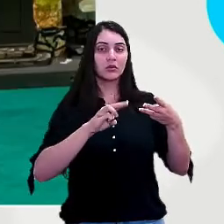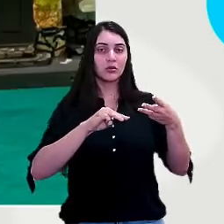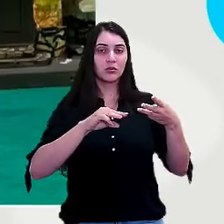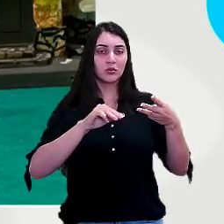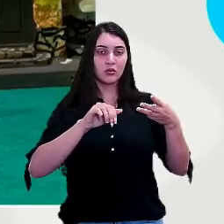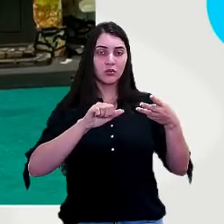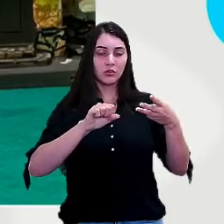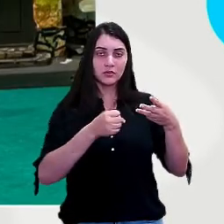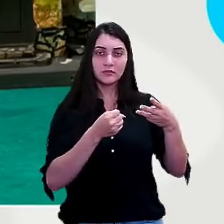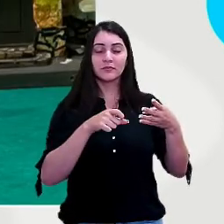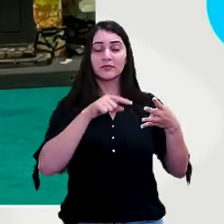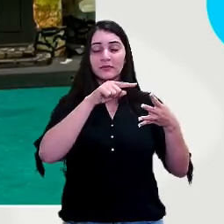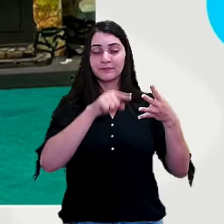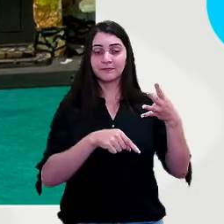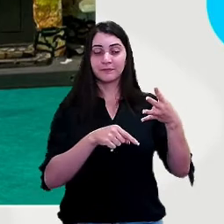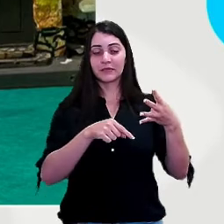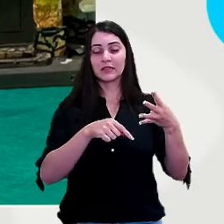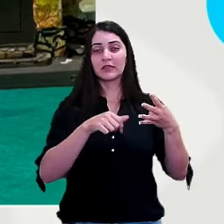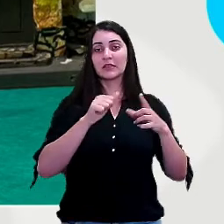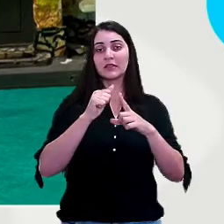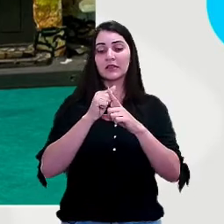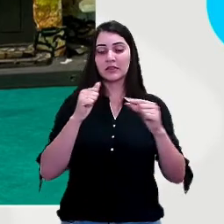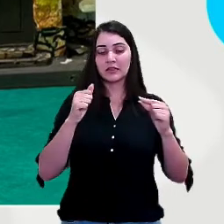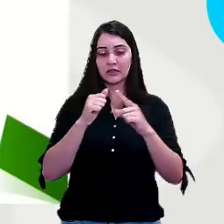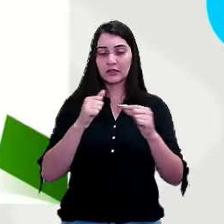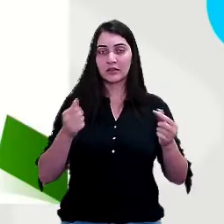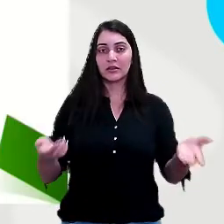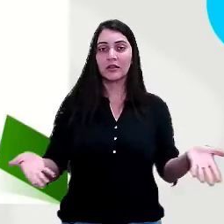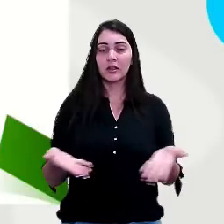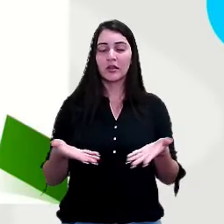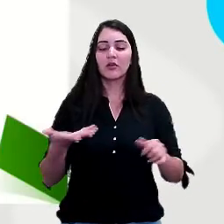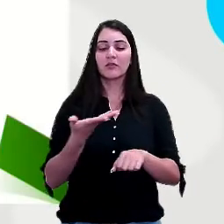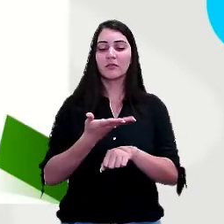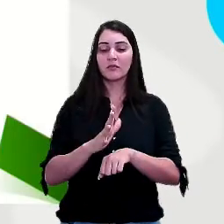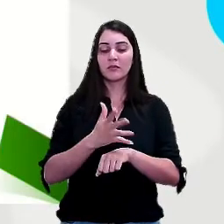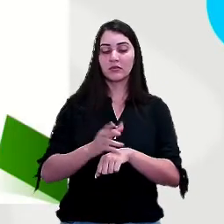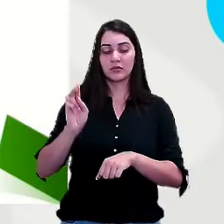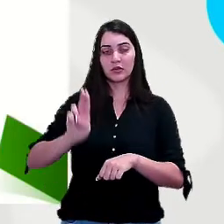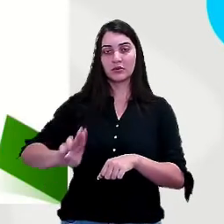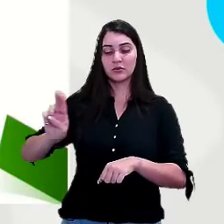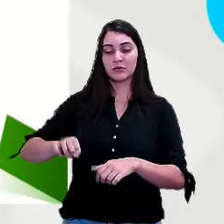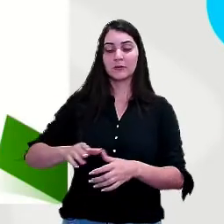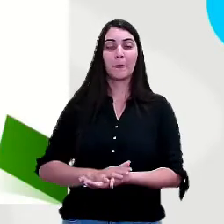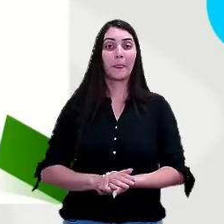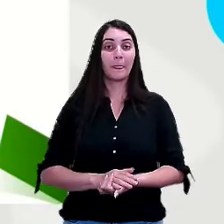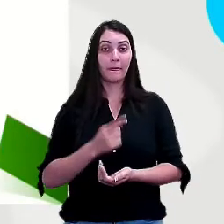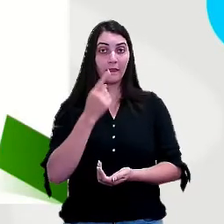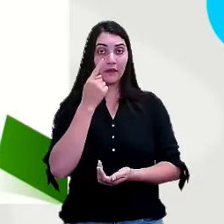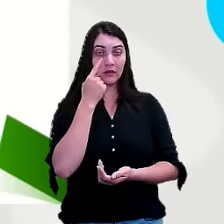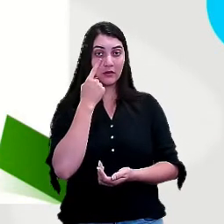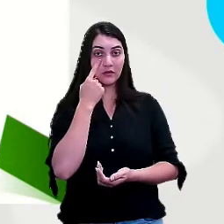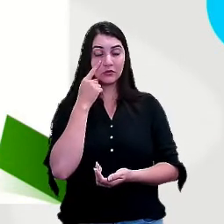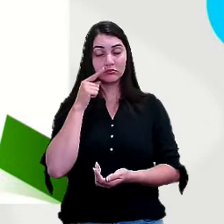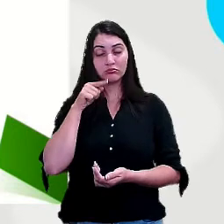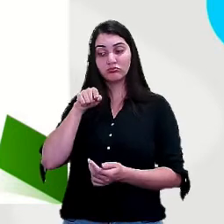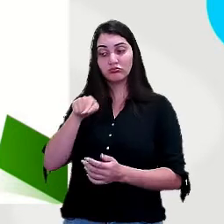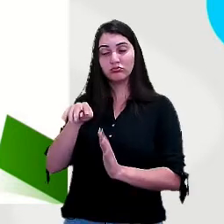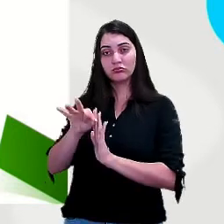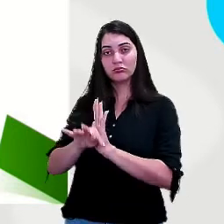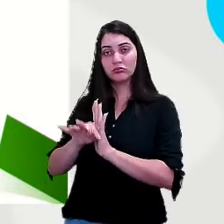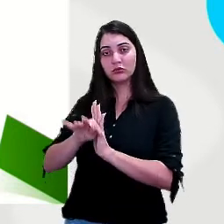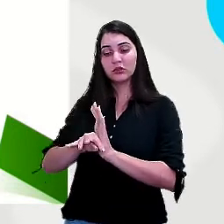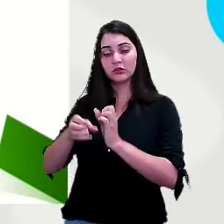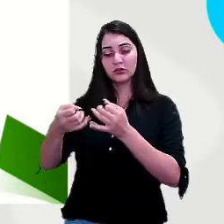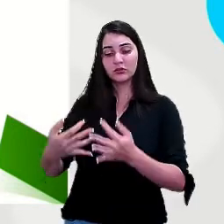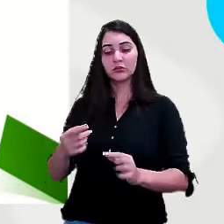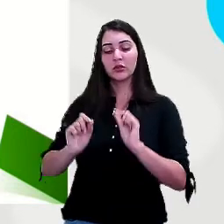os artigos. Então, aqui vamos praticar um pouquinho usando, né? Então, vejam só. Nesse texto, diz aqui